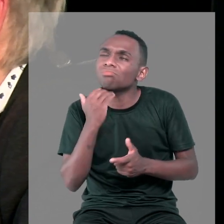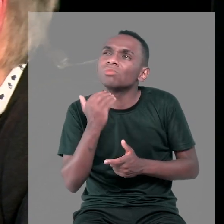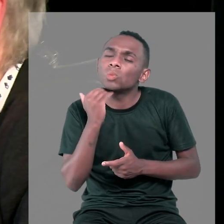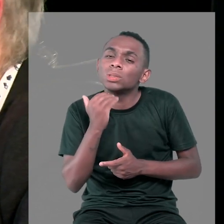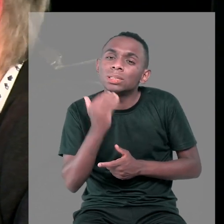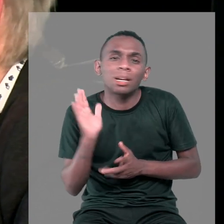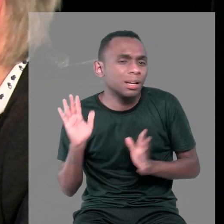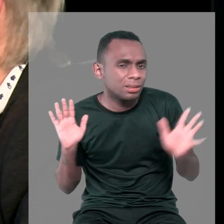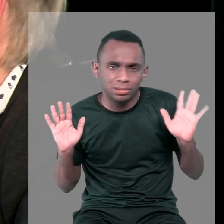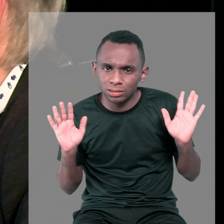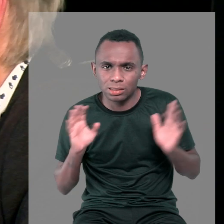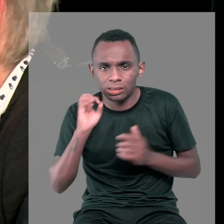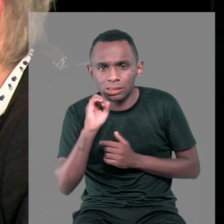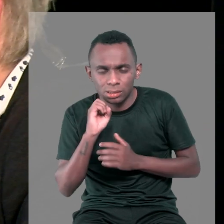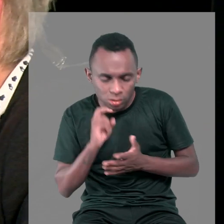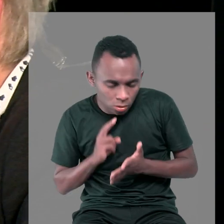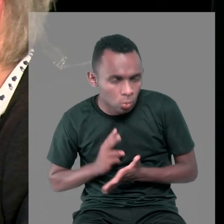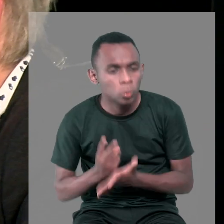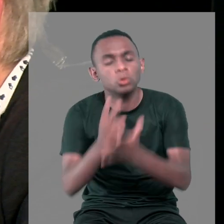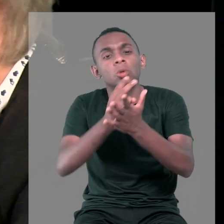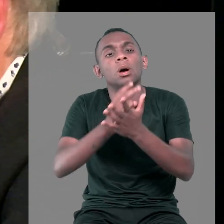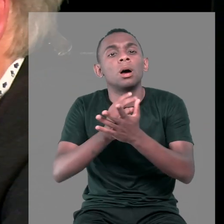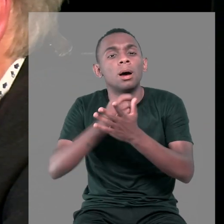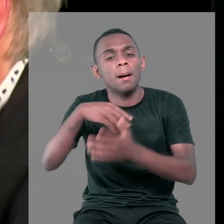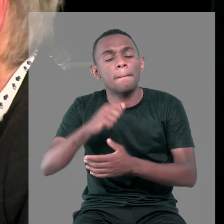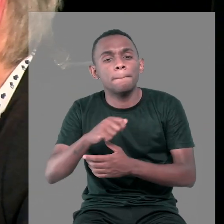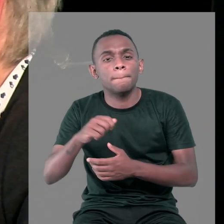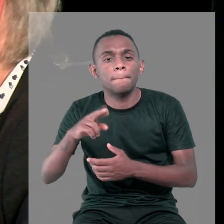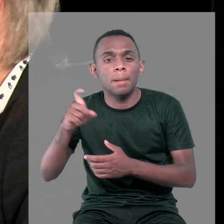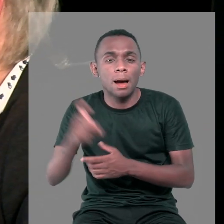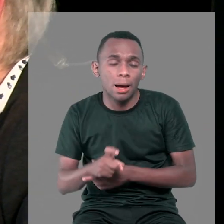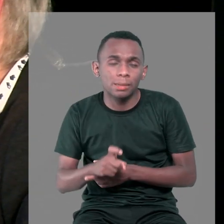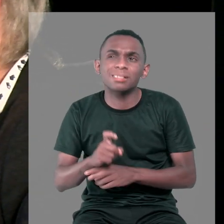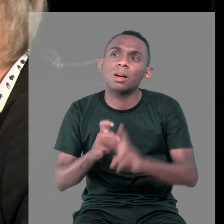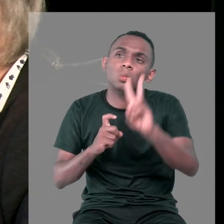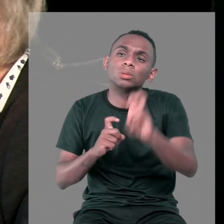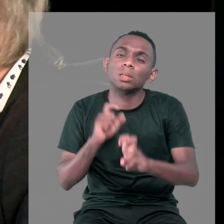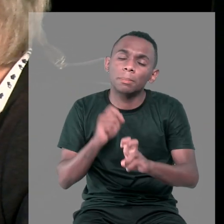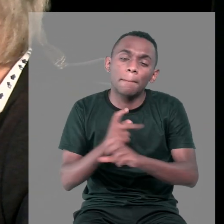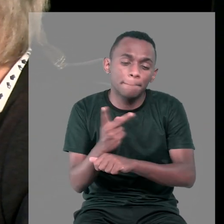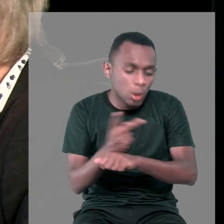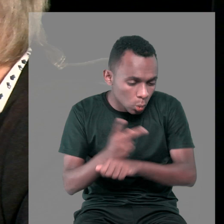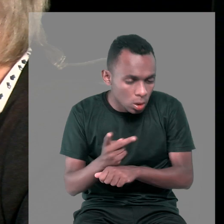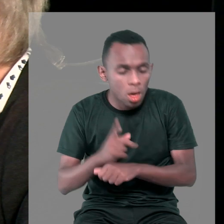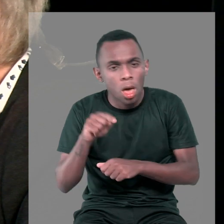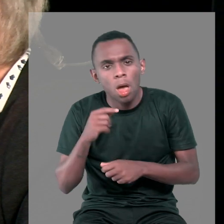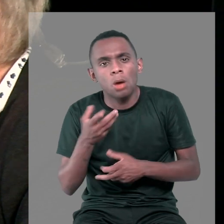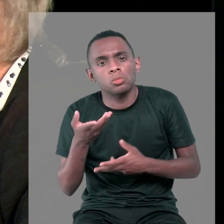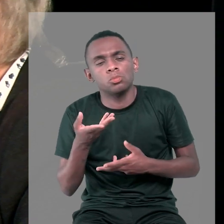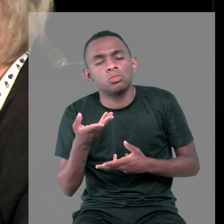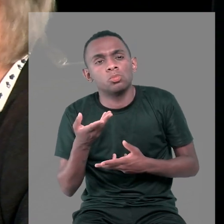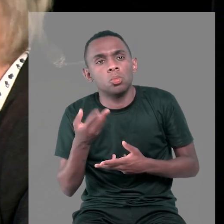sociopolítica e econômica de ideologia. Grosso modo, para Marx, a ideologia é